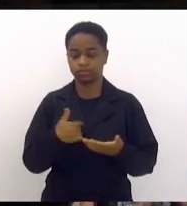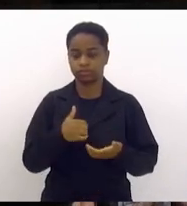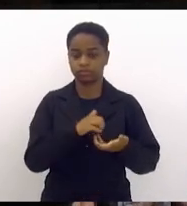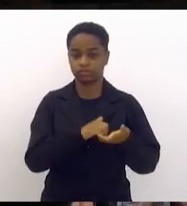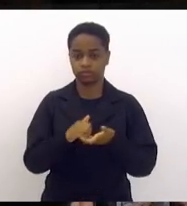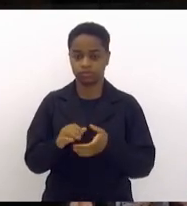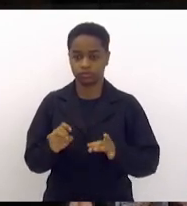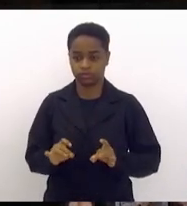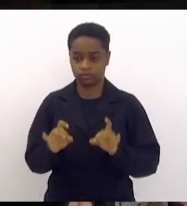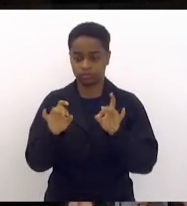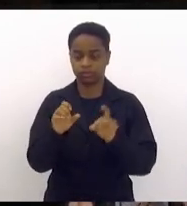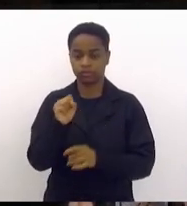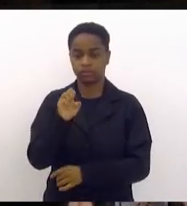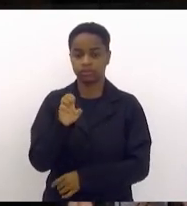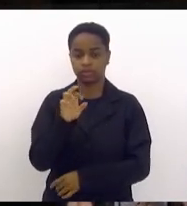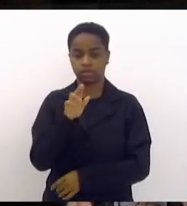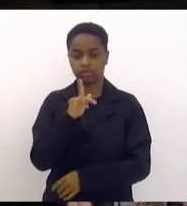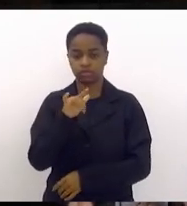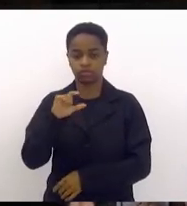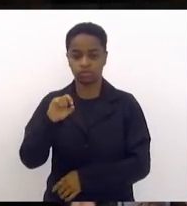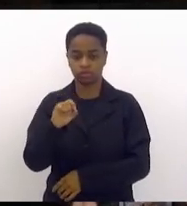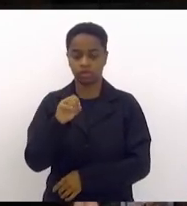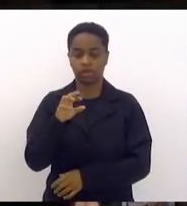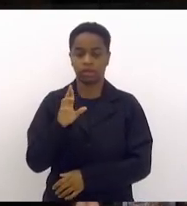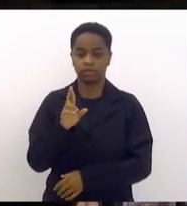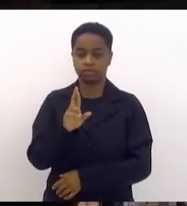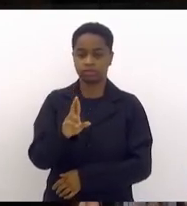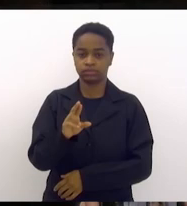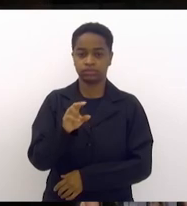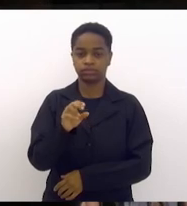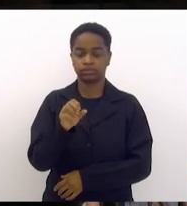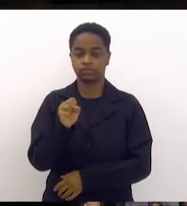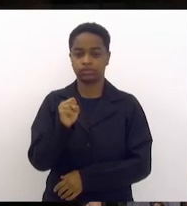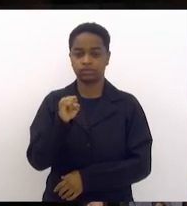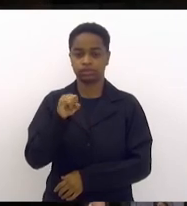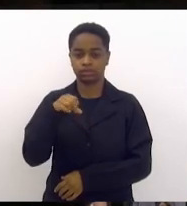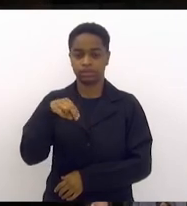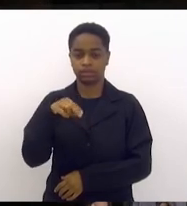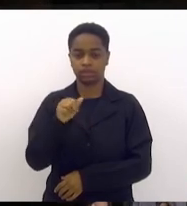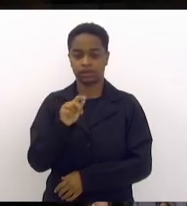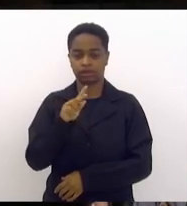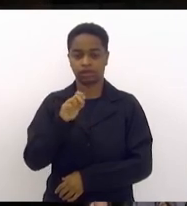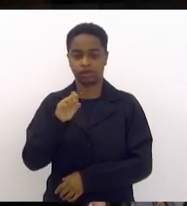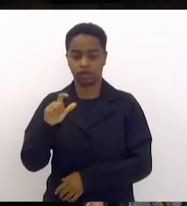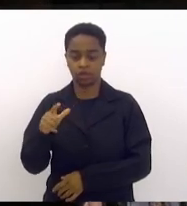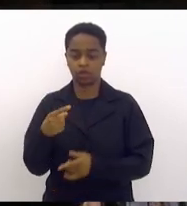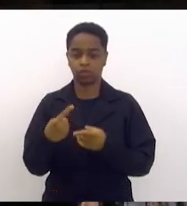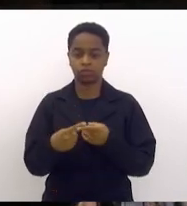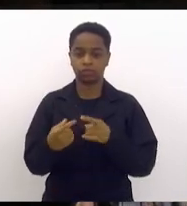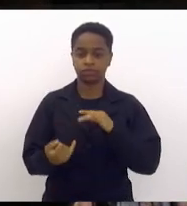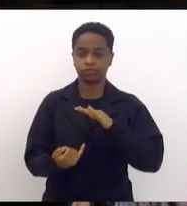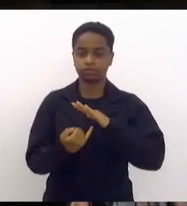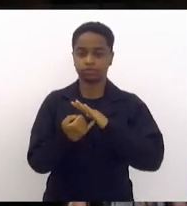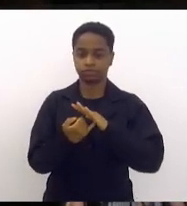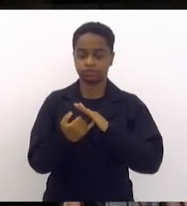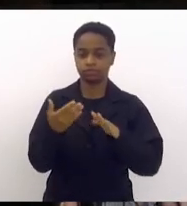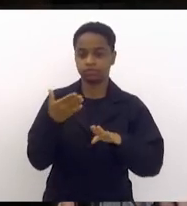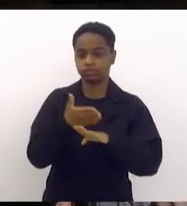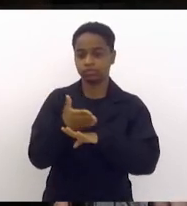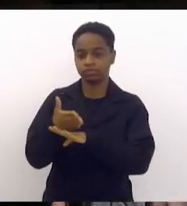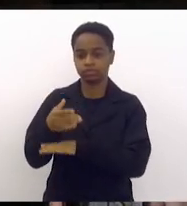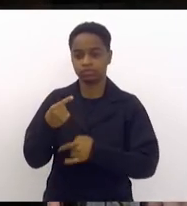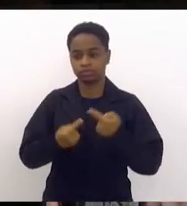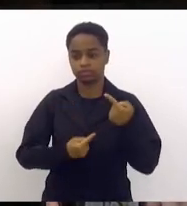em especial o Senor Sérgio representando o sinaval que é uma entidade que vem participando dos